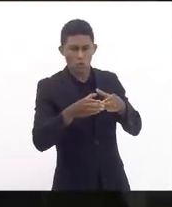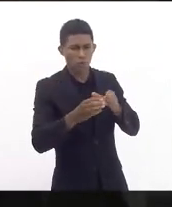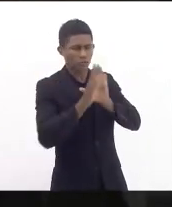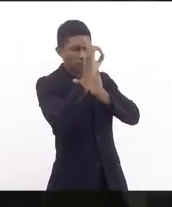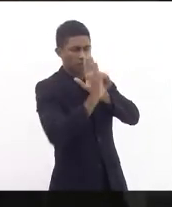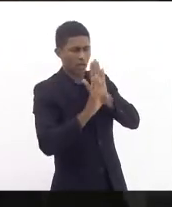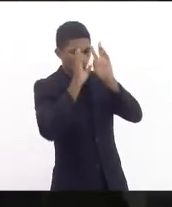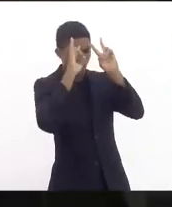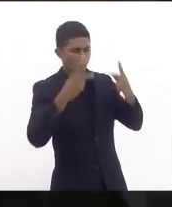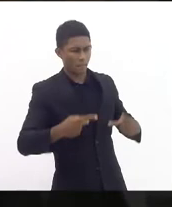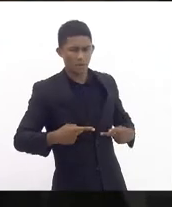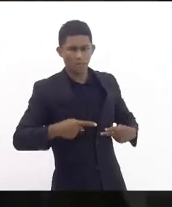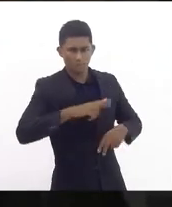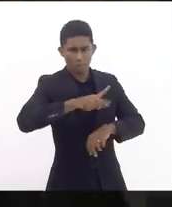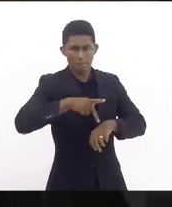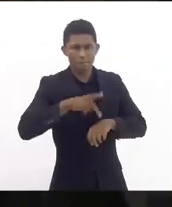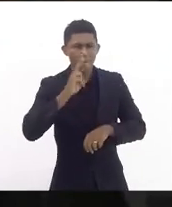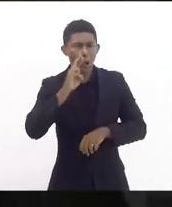humanos